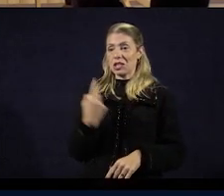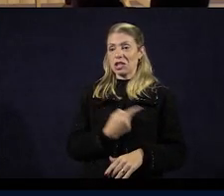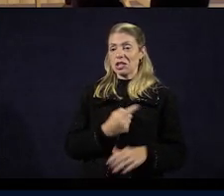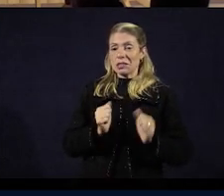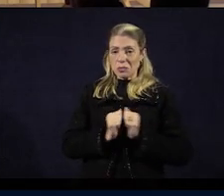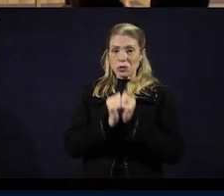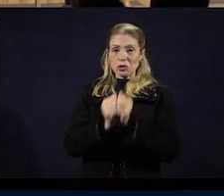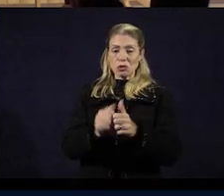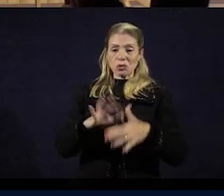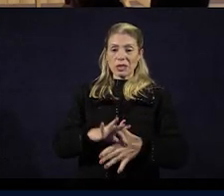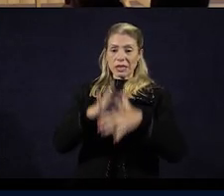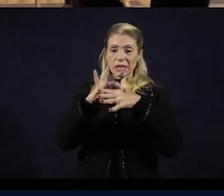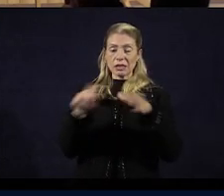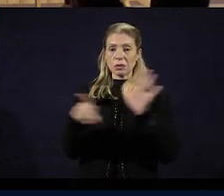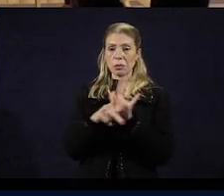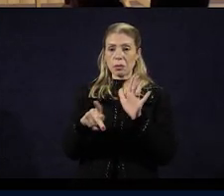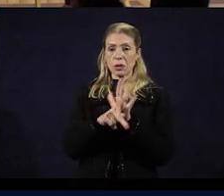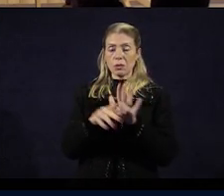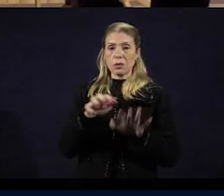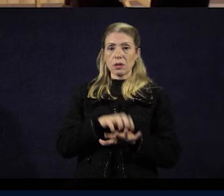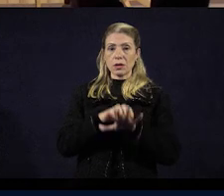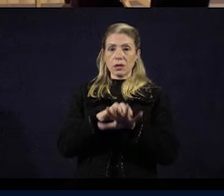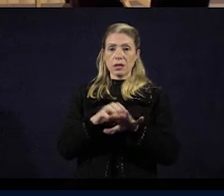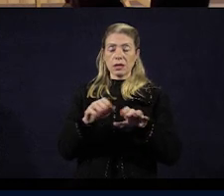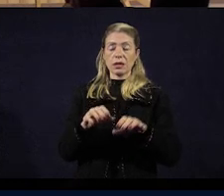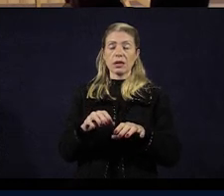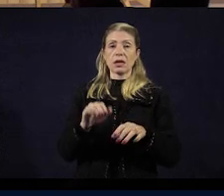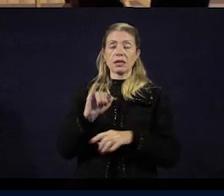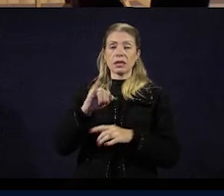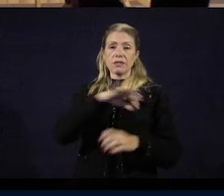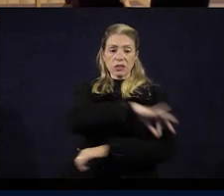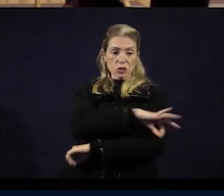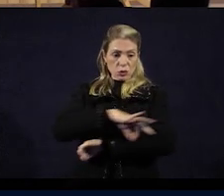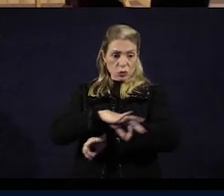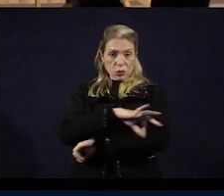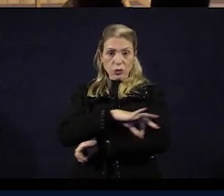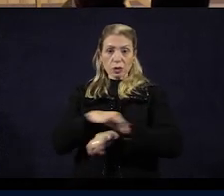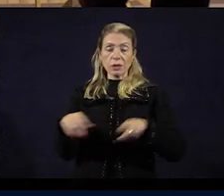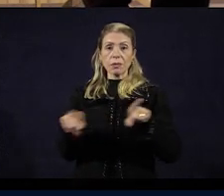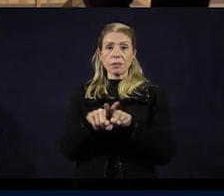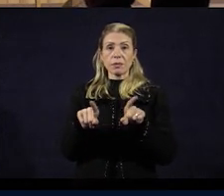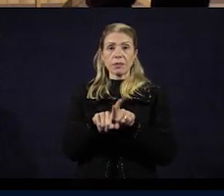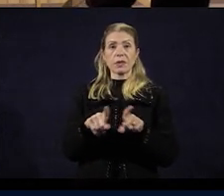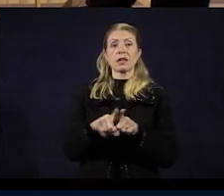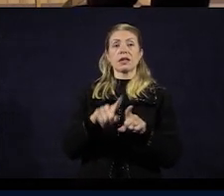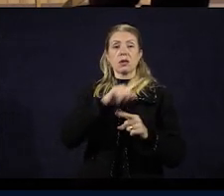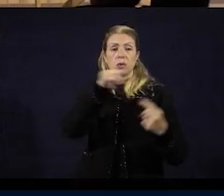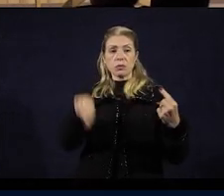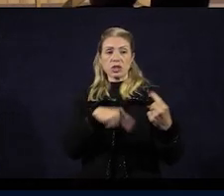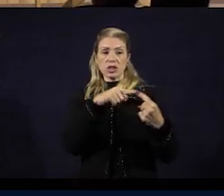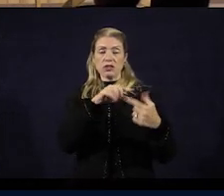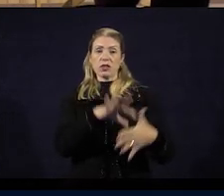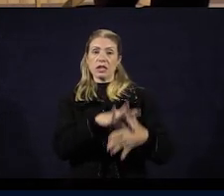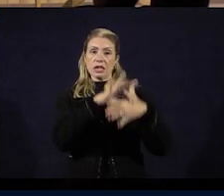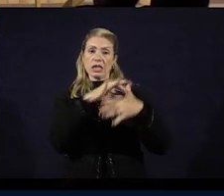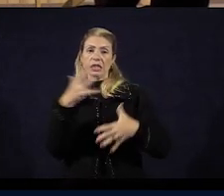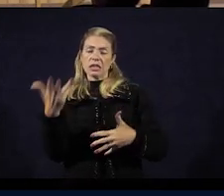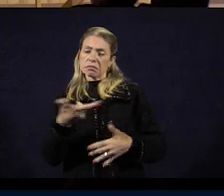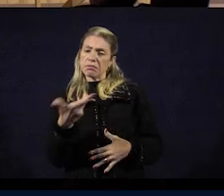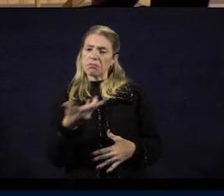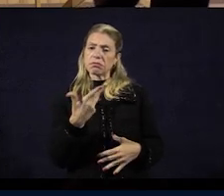Infraestrutura uma pessoa que tem feito a diferença para esse setor, objetivo, líder, ágil,